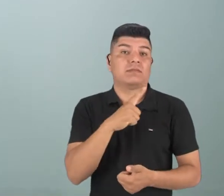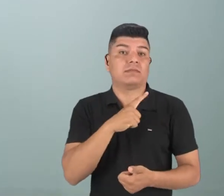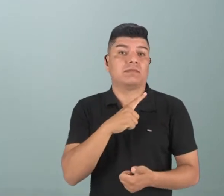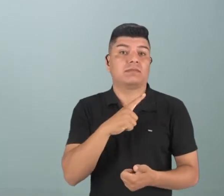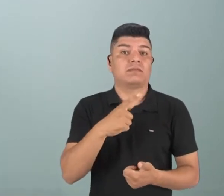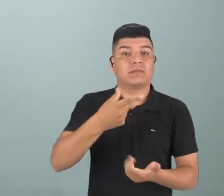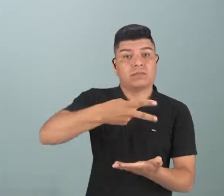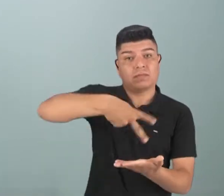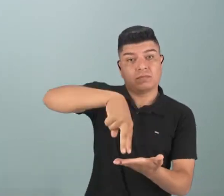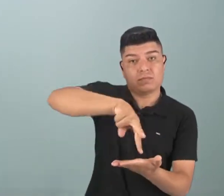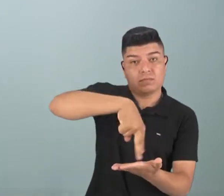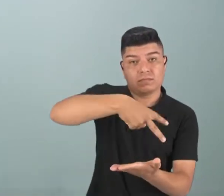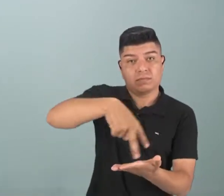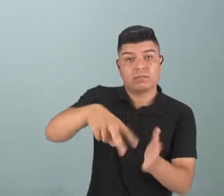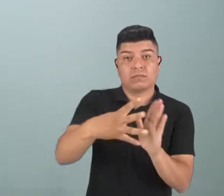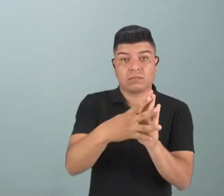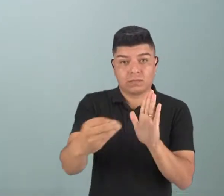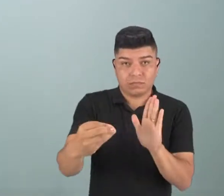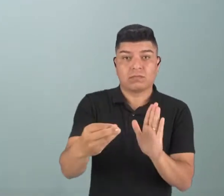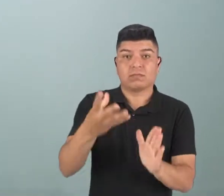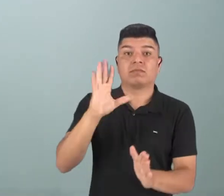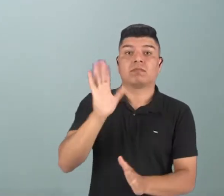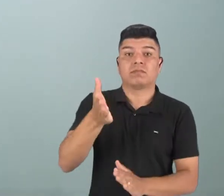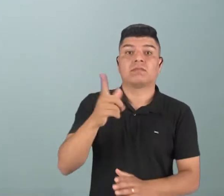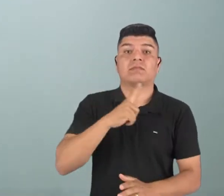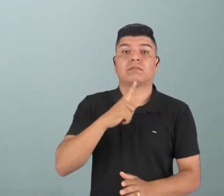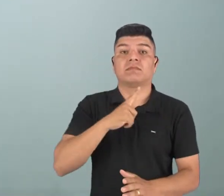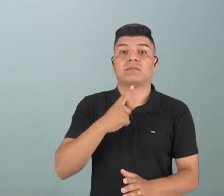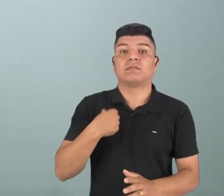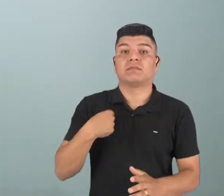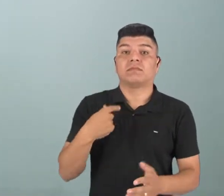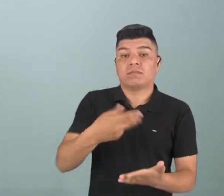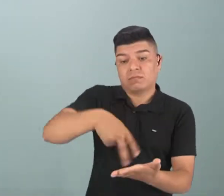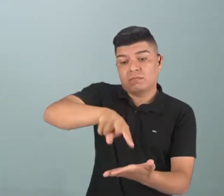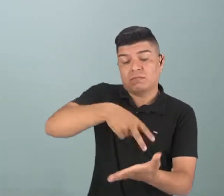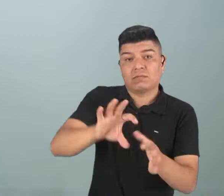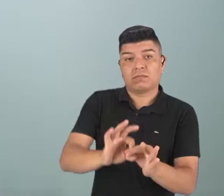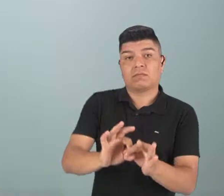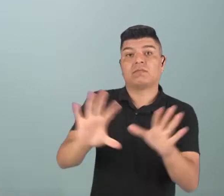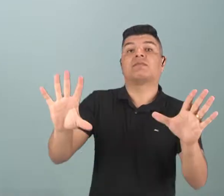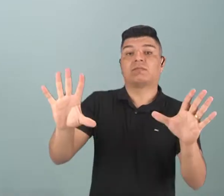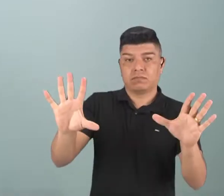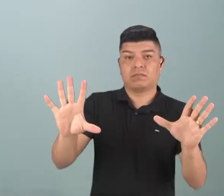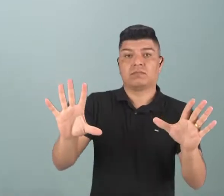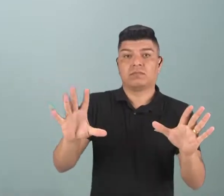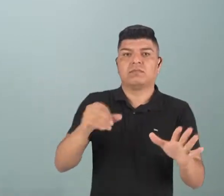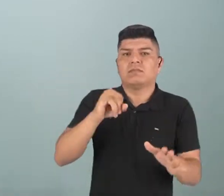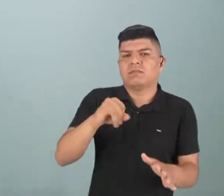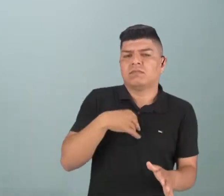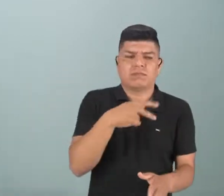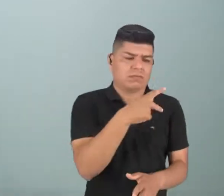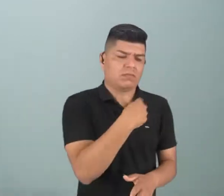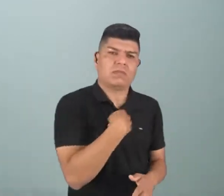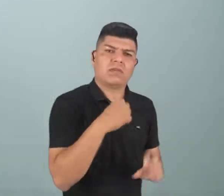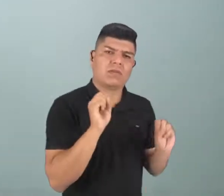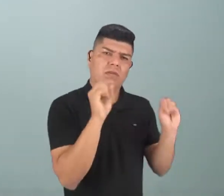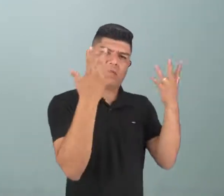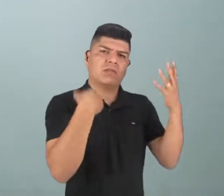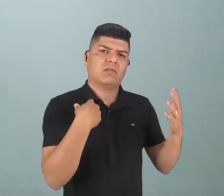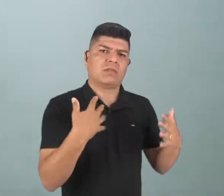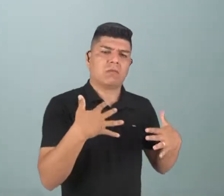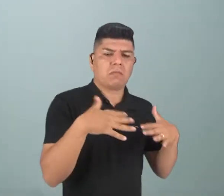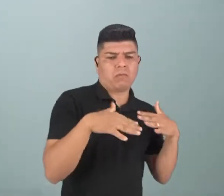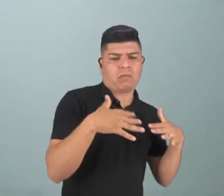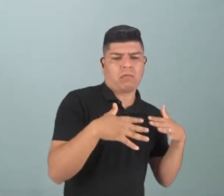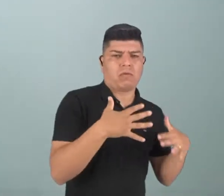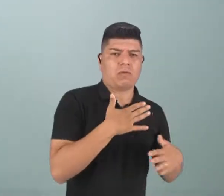gente, coreografias já pré-definidas e eu tenho a dança livre. Aí você diz assim, mas professora, se eu estou numa festa e vou só balançar